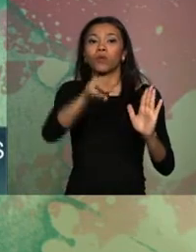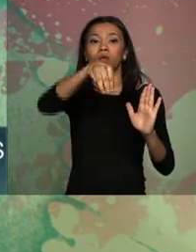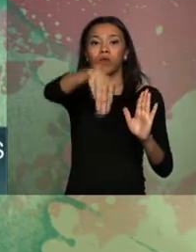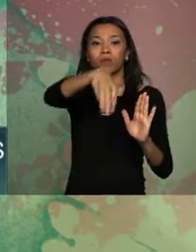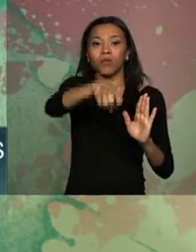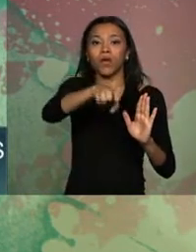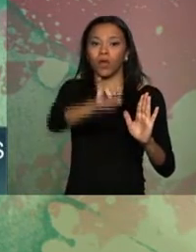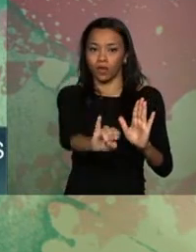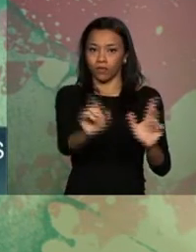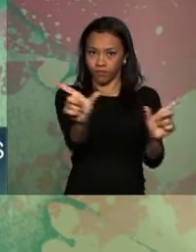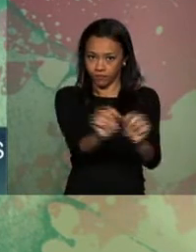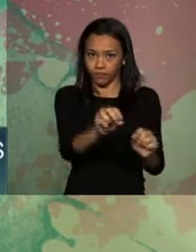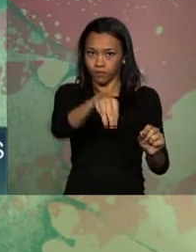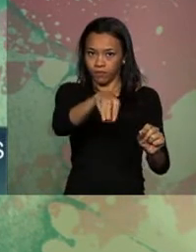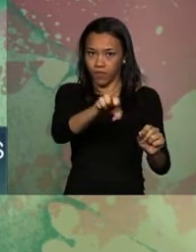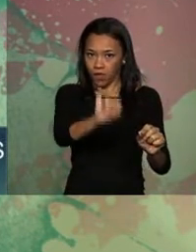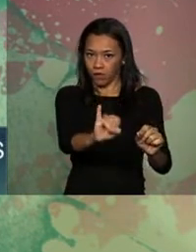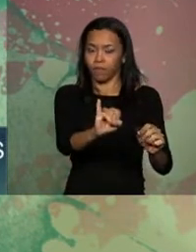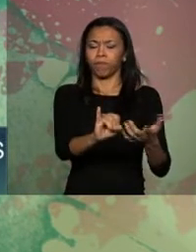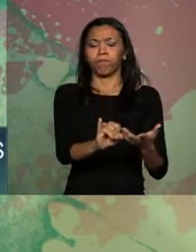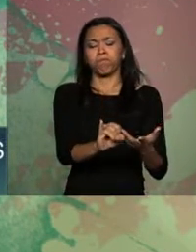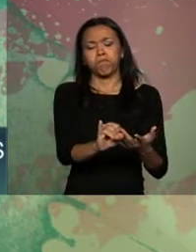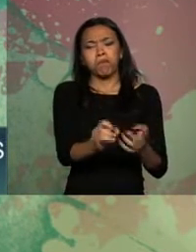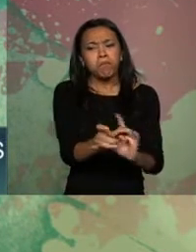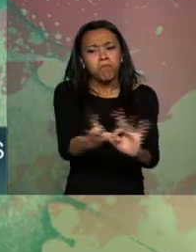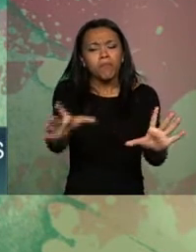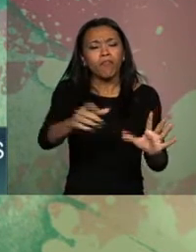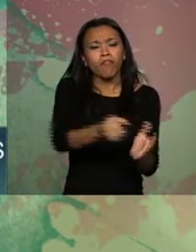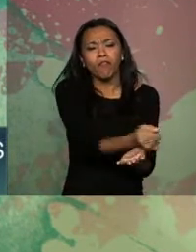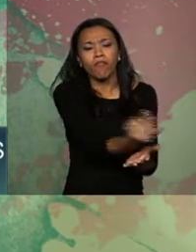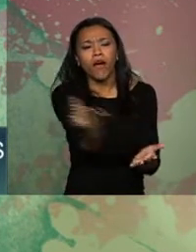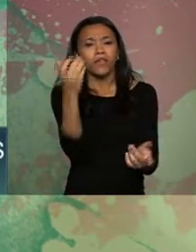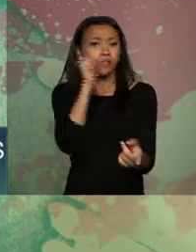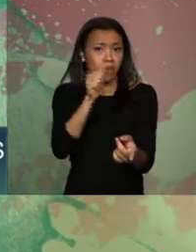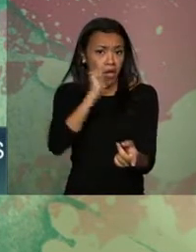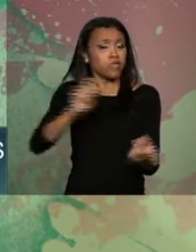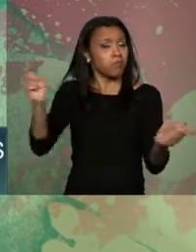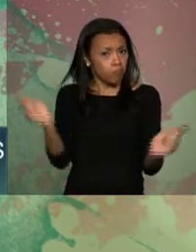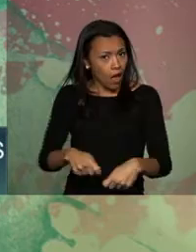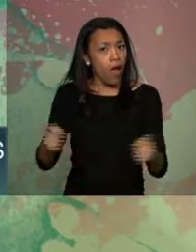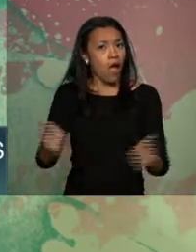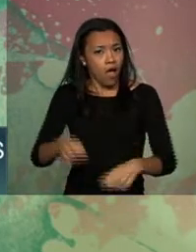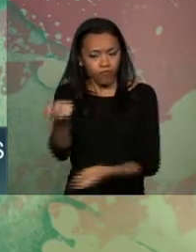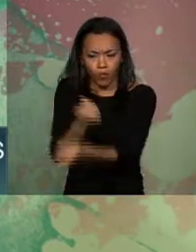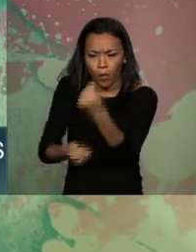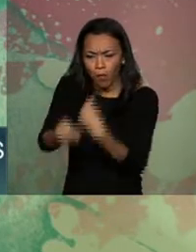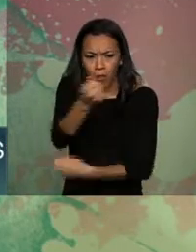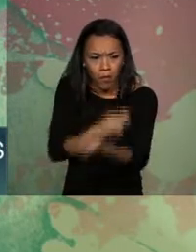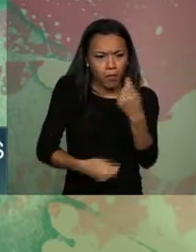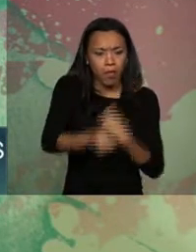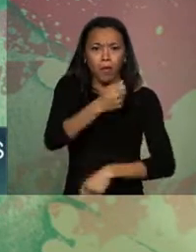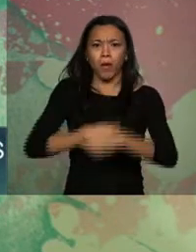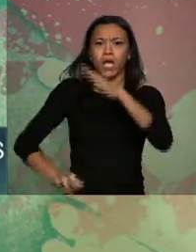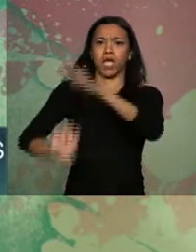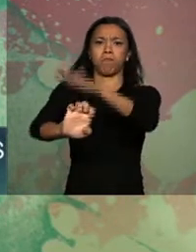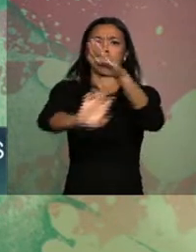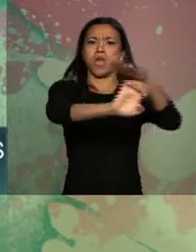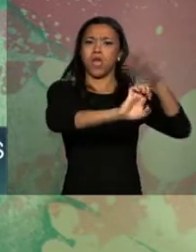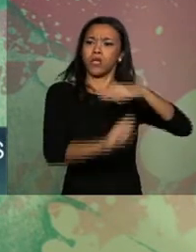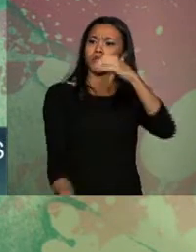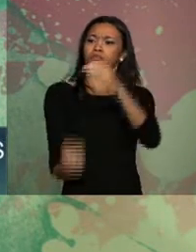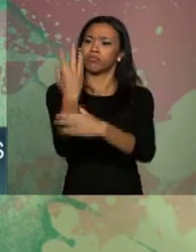permite, milhares de mulheres podem se transformar em empreendedores, milhares de homens, milhões e milhões